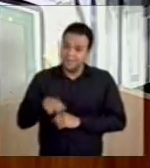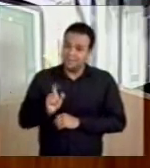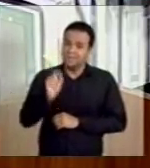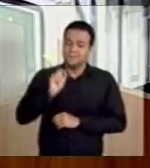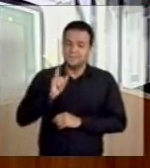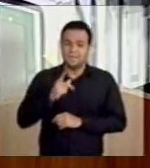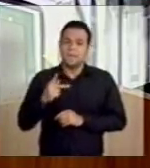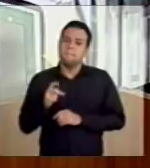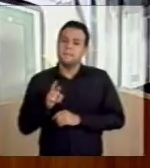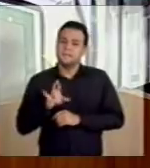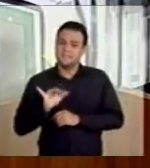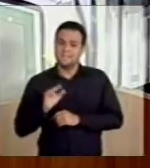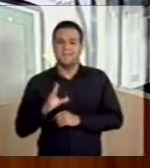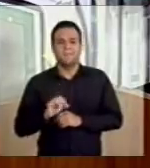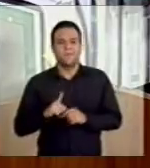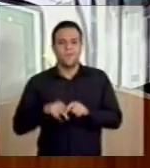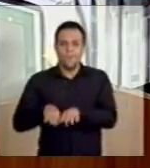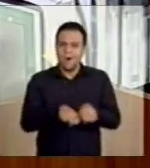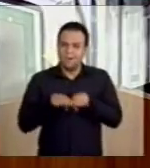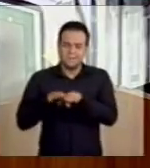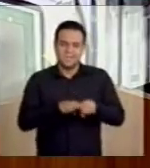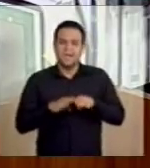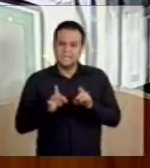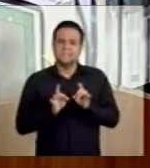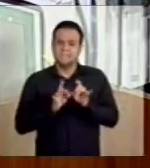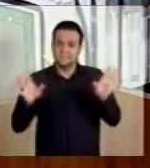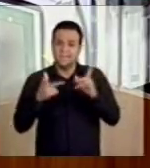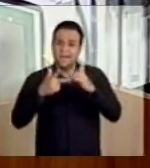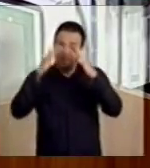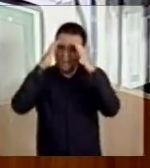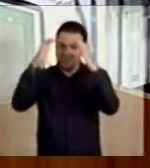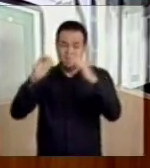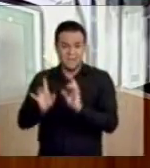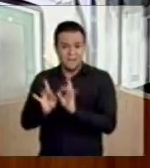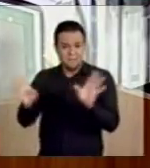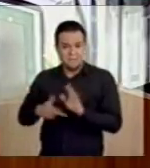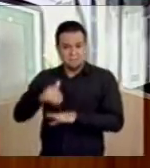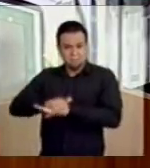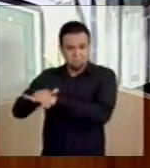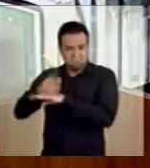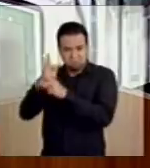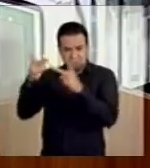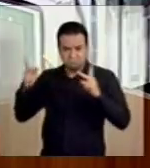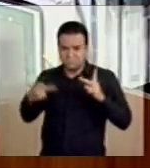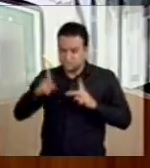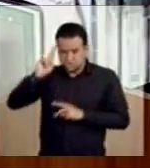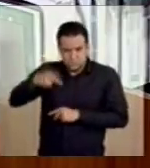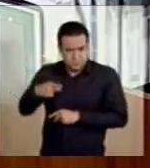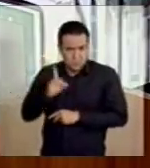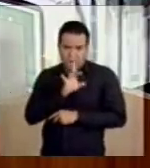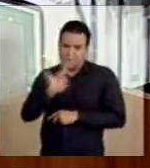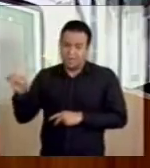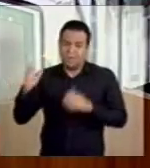princípio da igualdade, que assegura o respeito à liberdade pessoal e à autonomia individual,